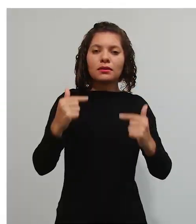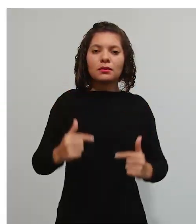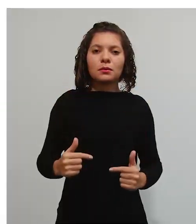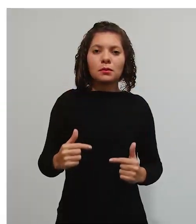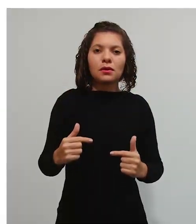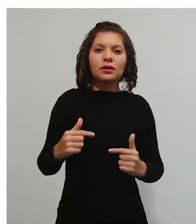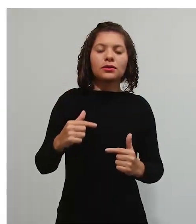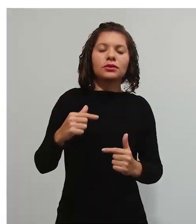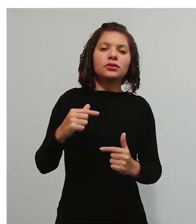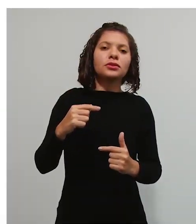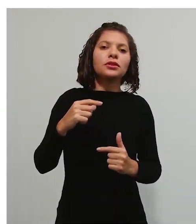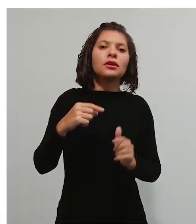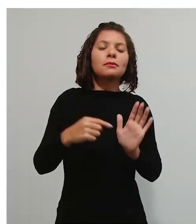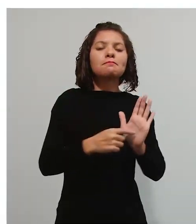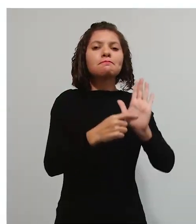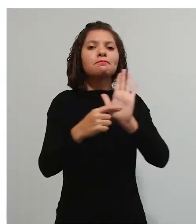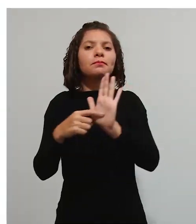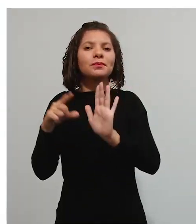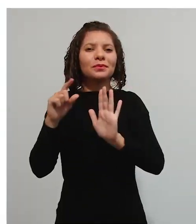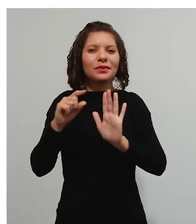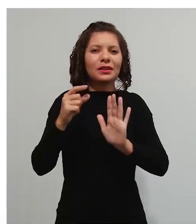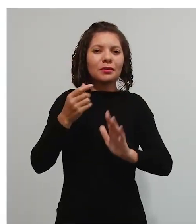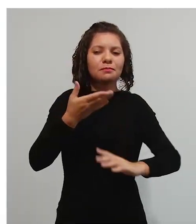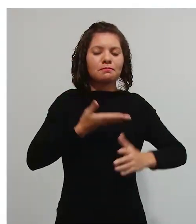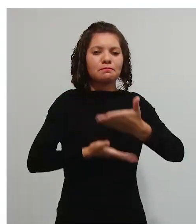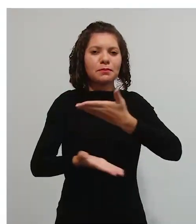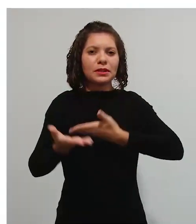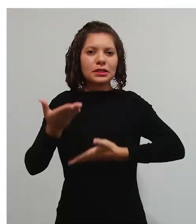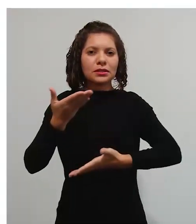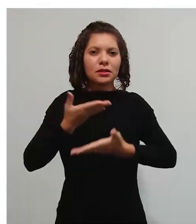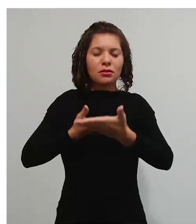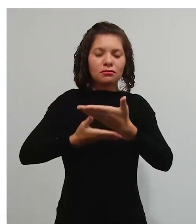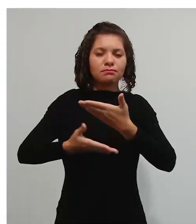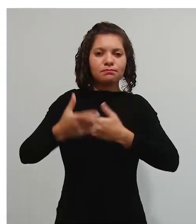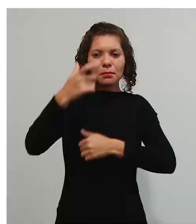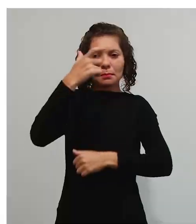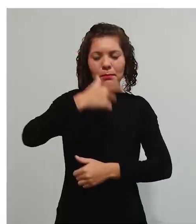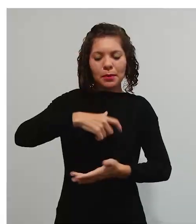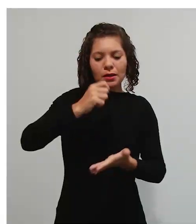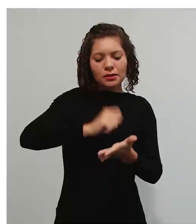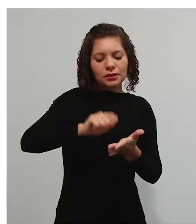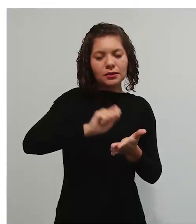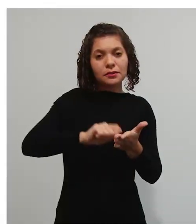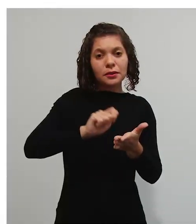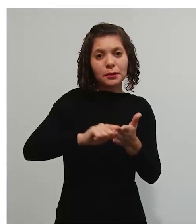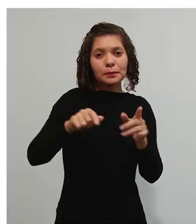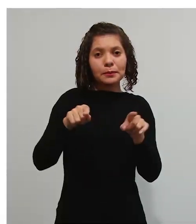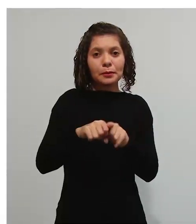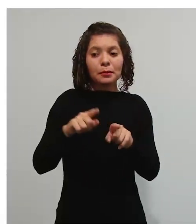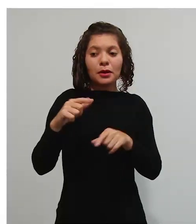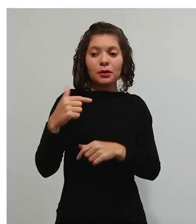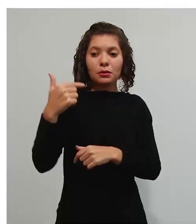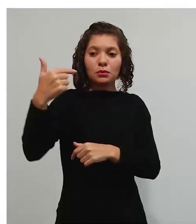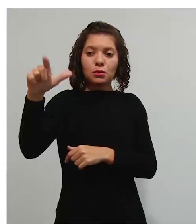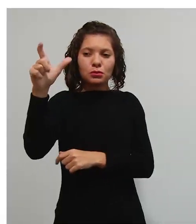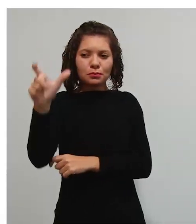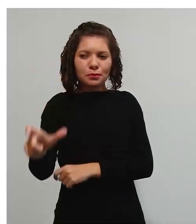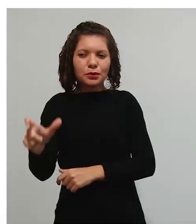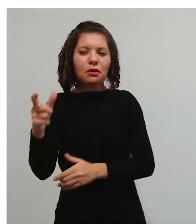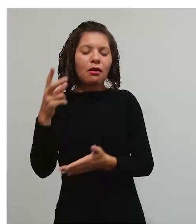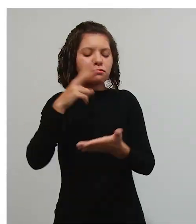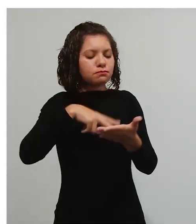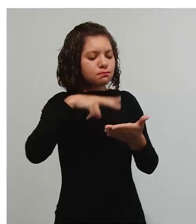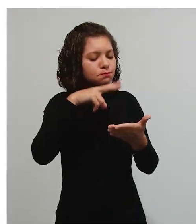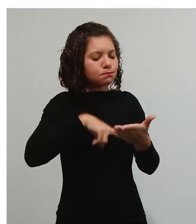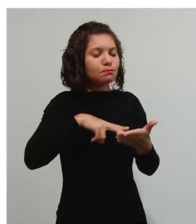que representa uma interação entre o produtor do texto e o seu receptor. Além disso, é preciso